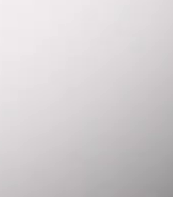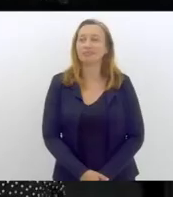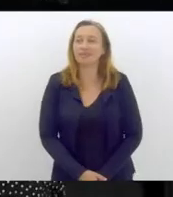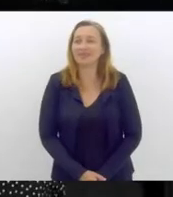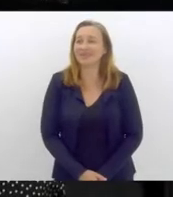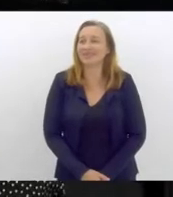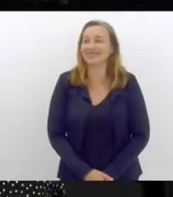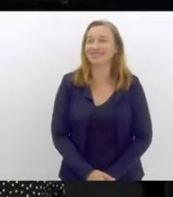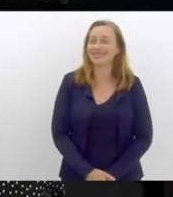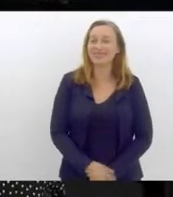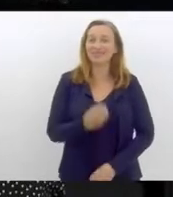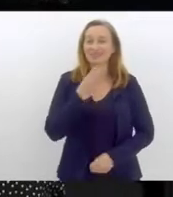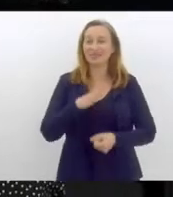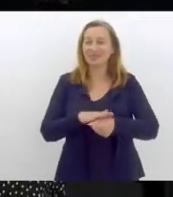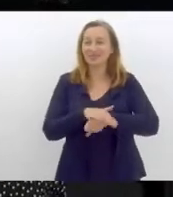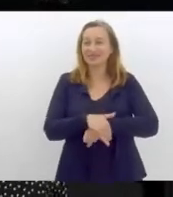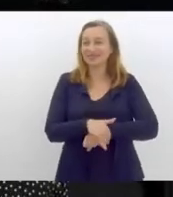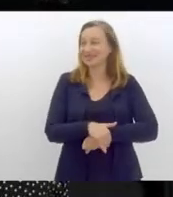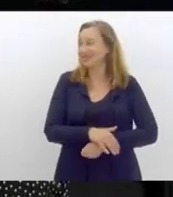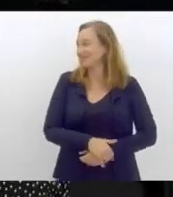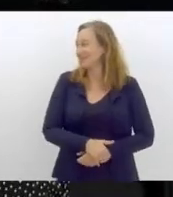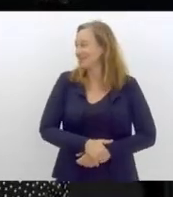boa noite